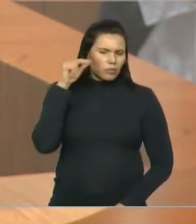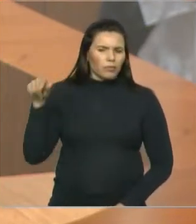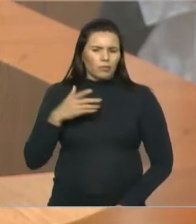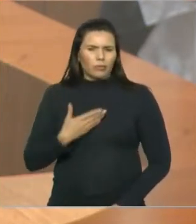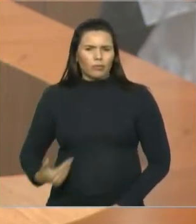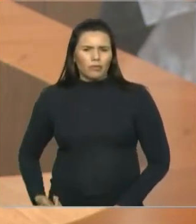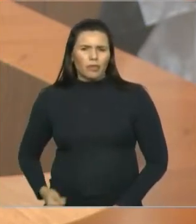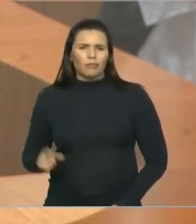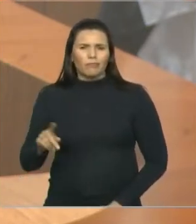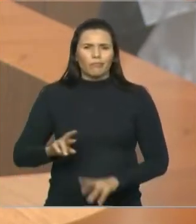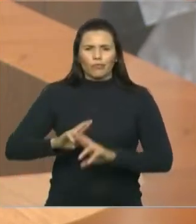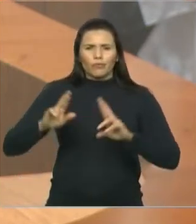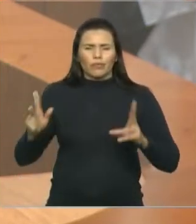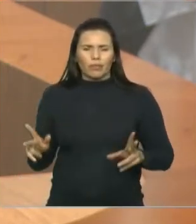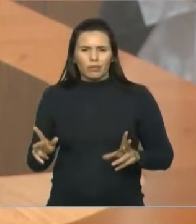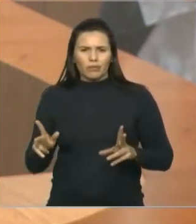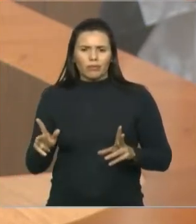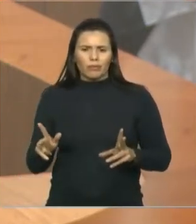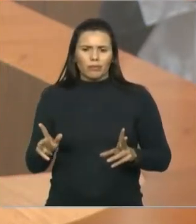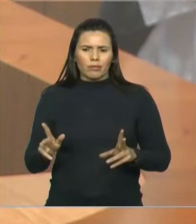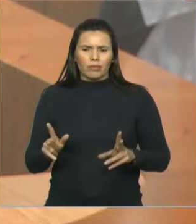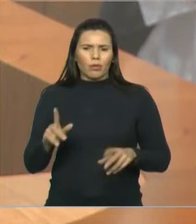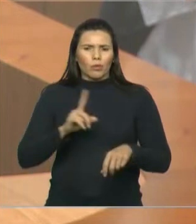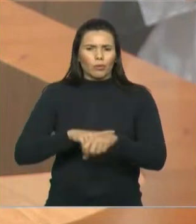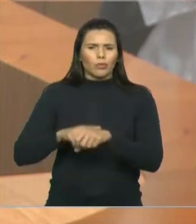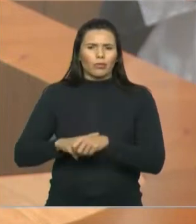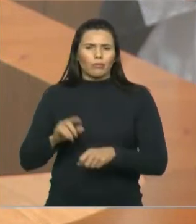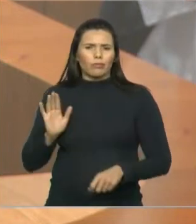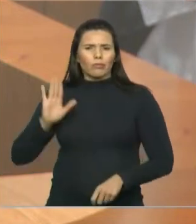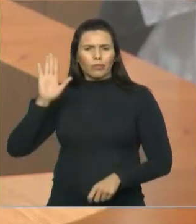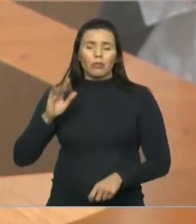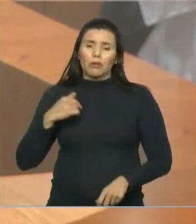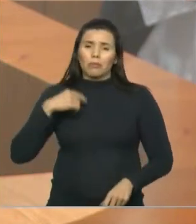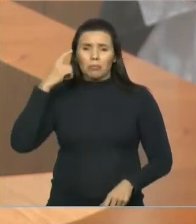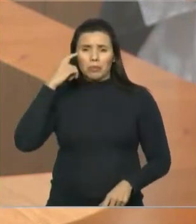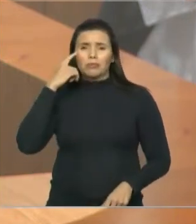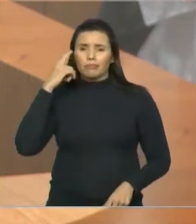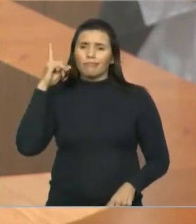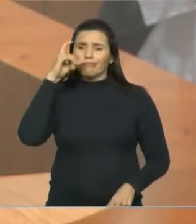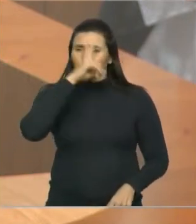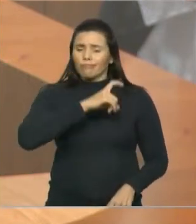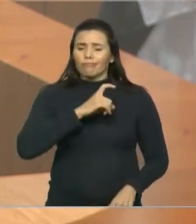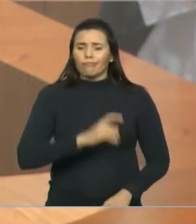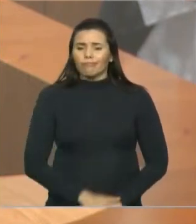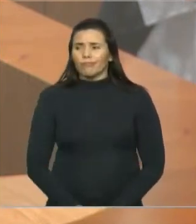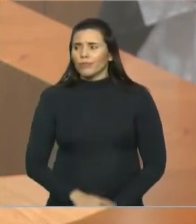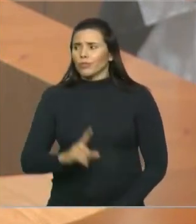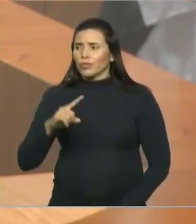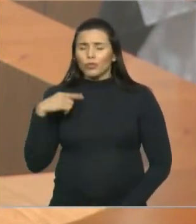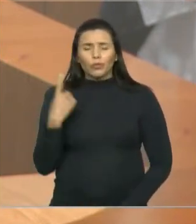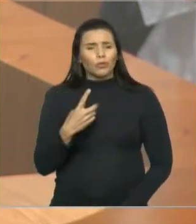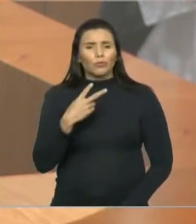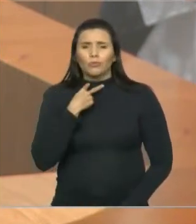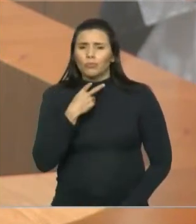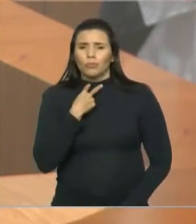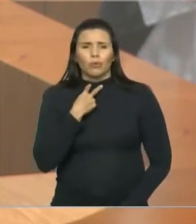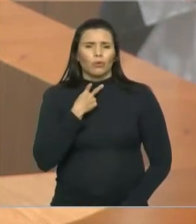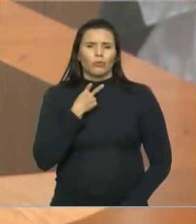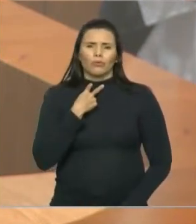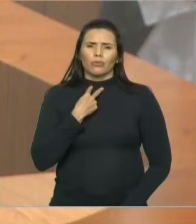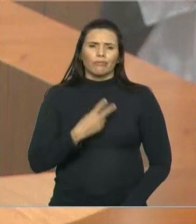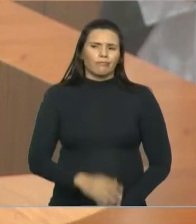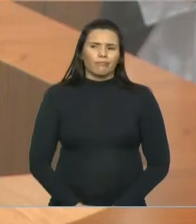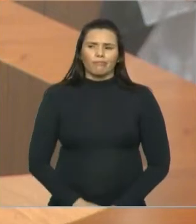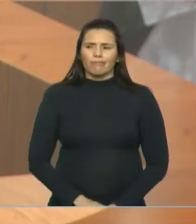2 minutos só para concluir, isso também é um complicador. Mas eu acho que nós não podemos mais deixar para amanhã isso